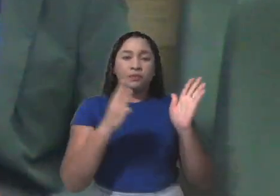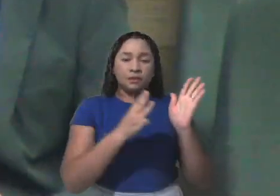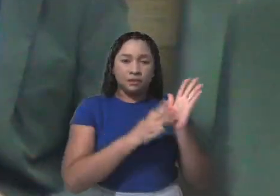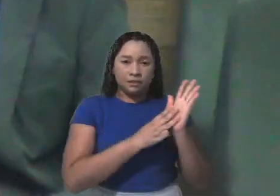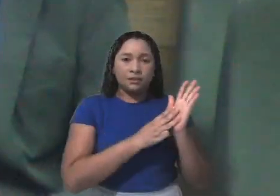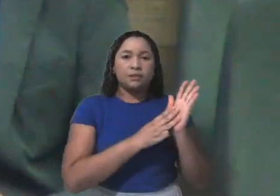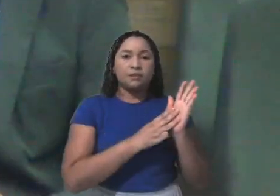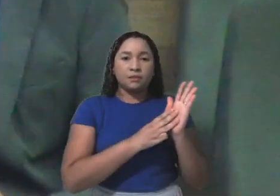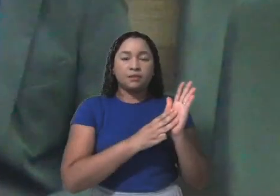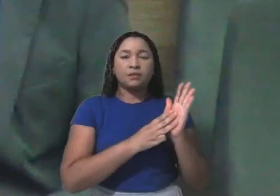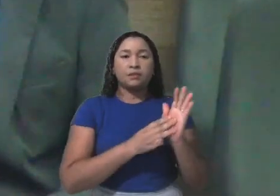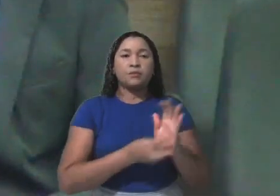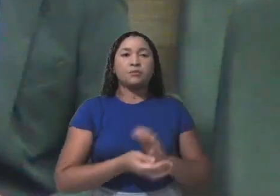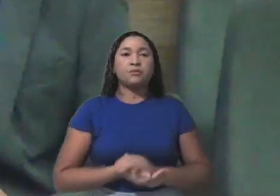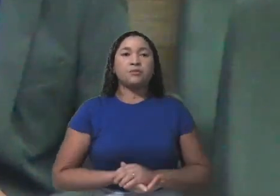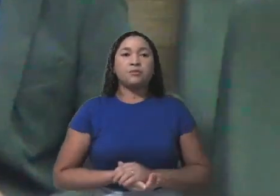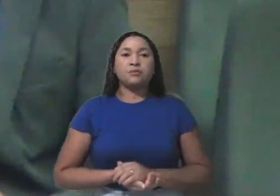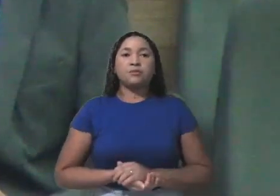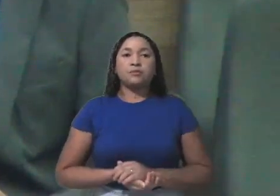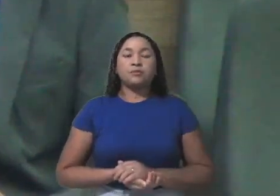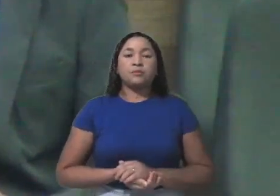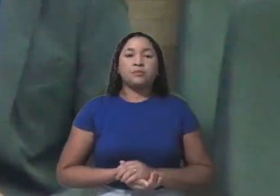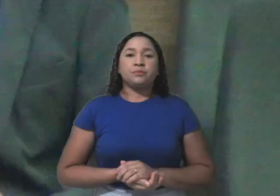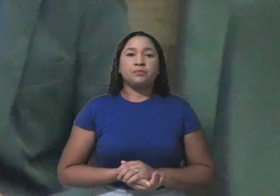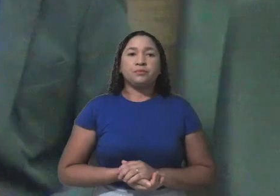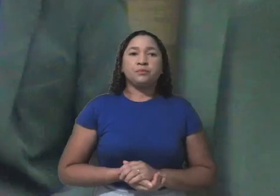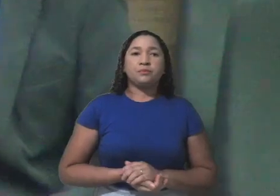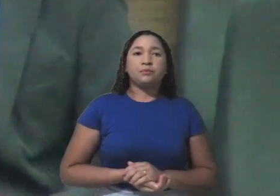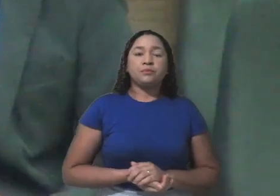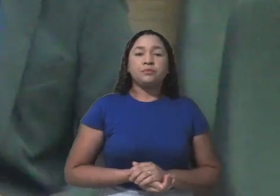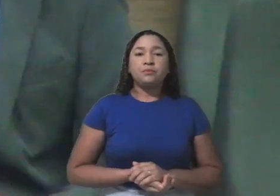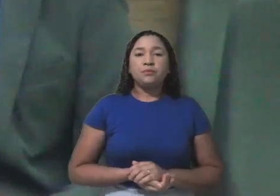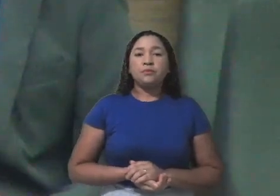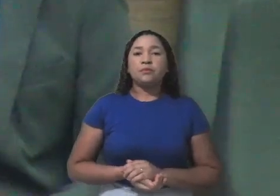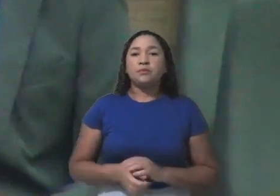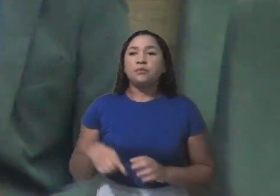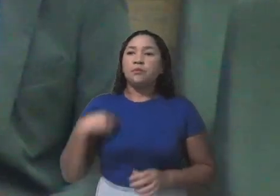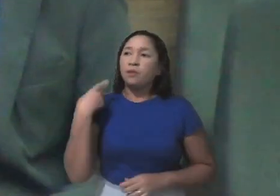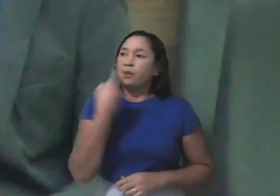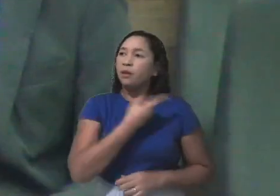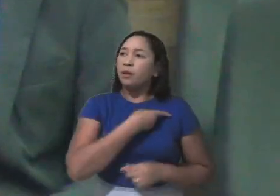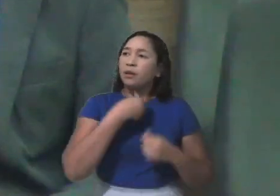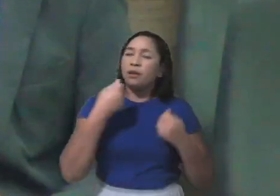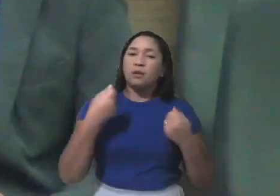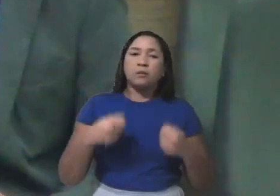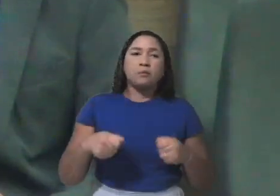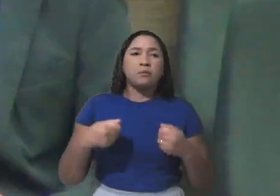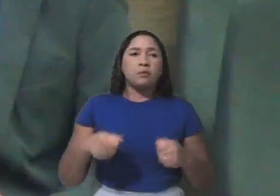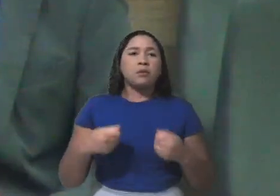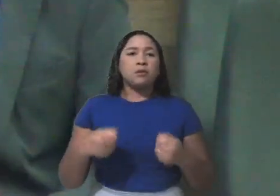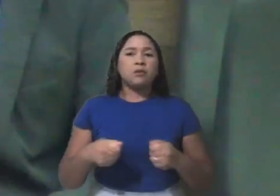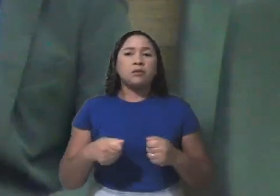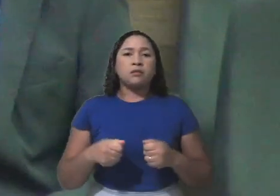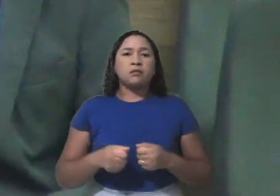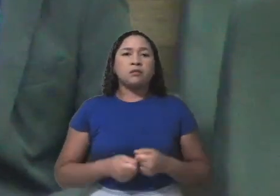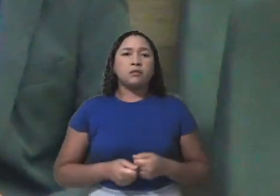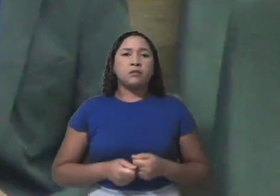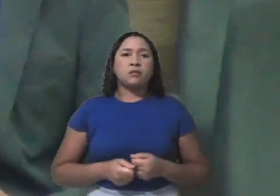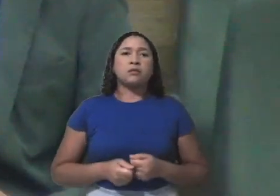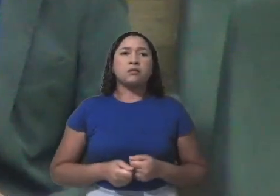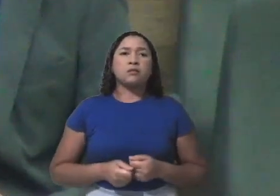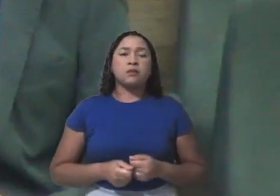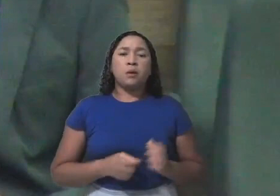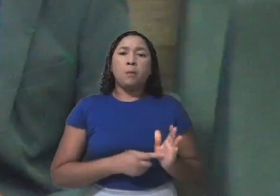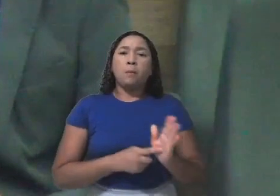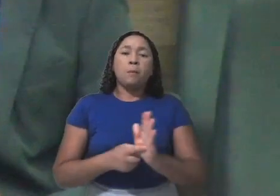duas fases, nós temos que interpretar as 70 semanas de Daniel,